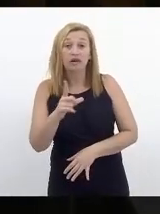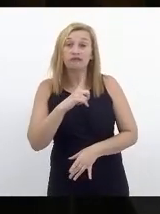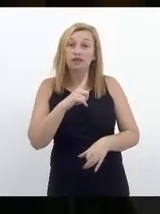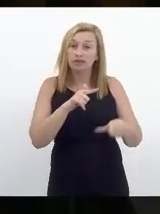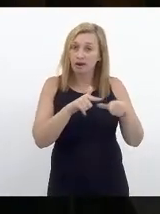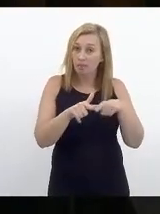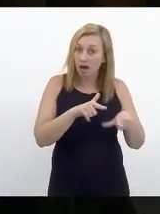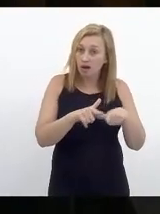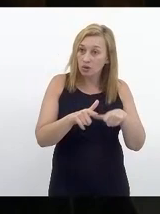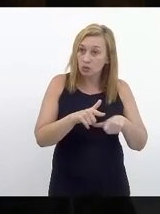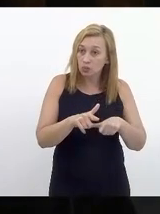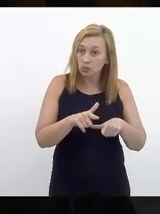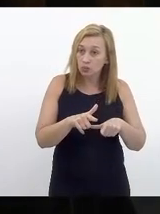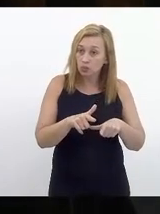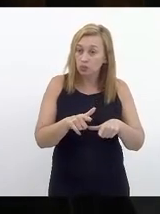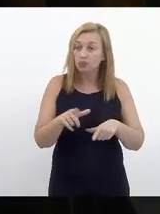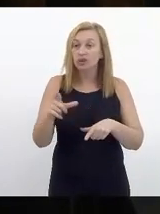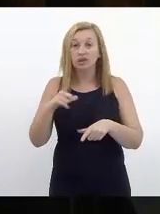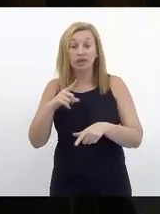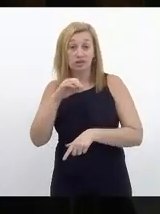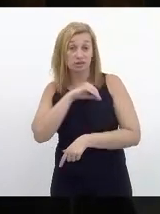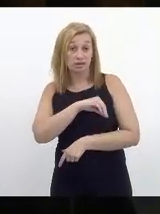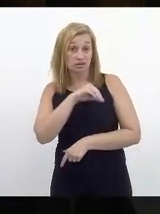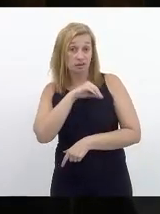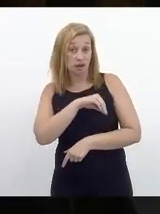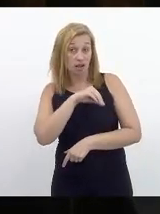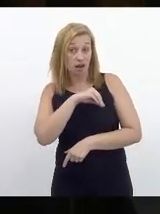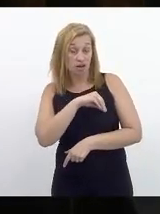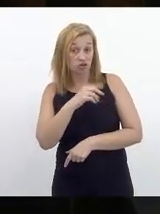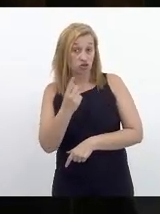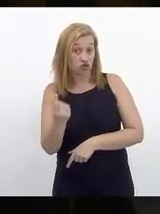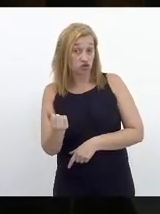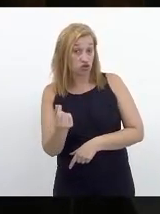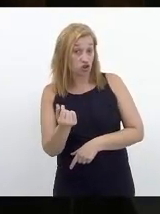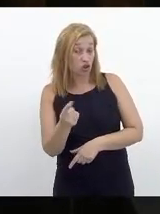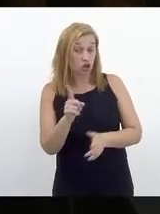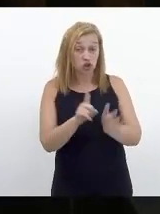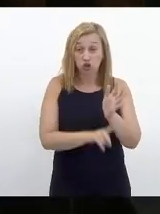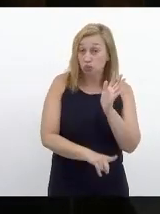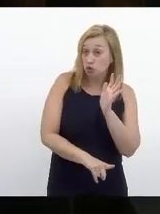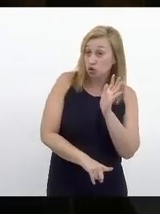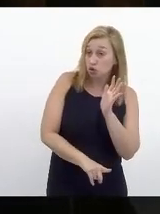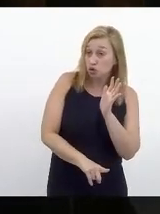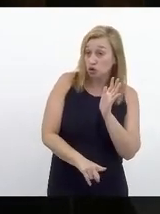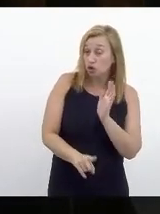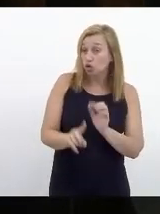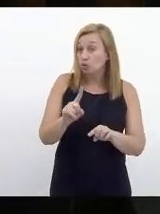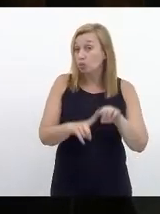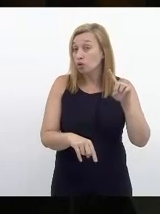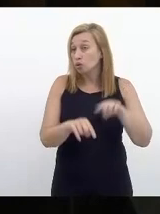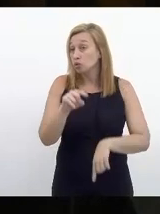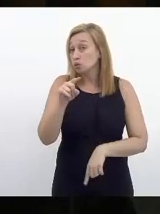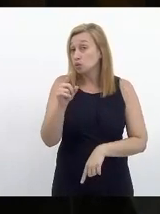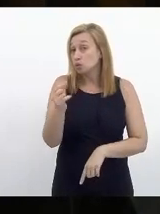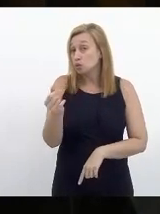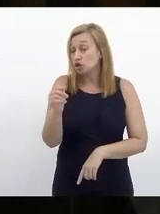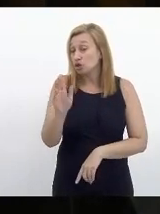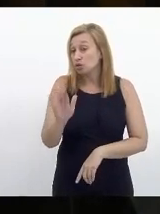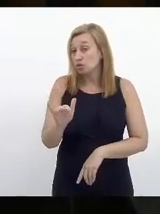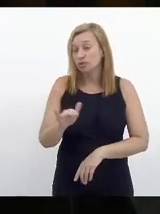emprego, gerar renda e diminuir o custo do produto para o